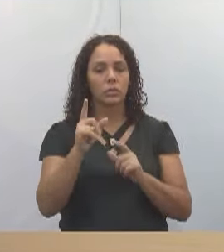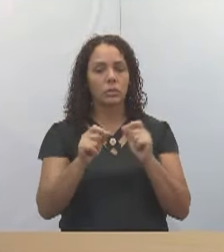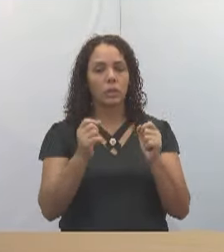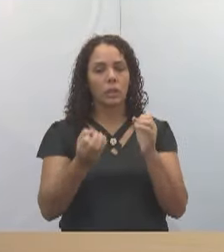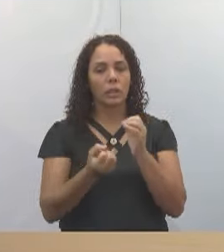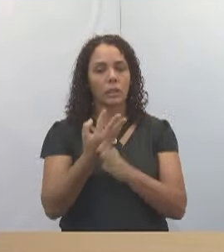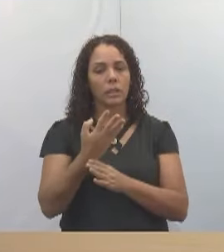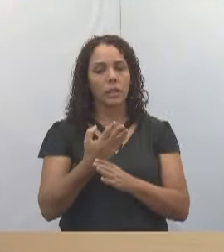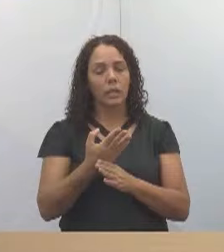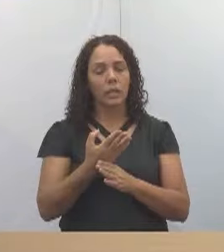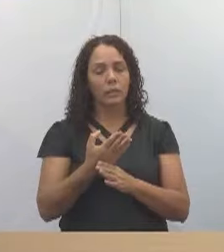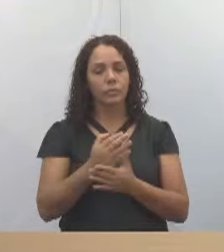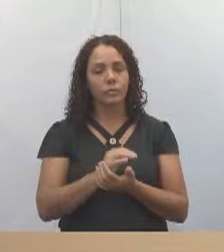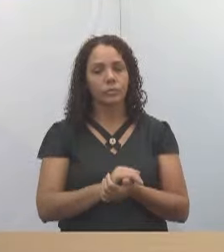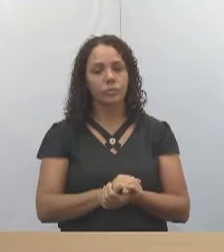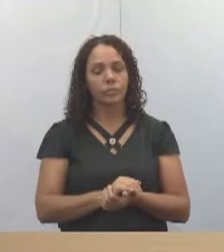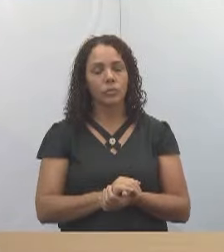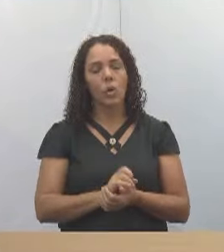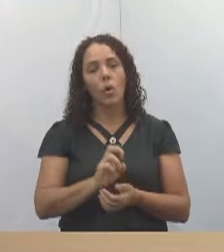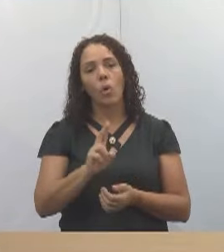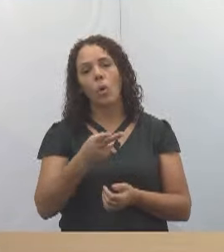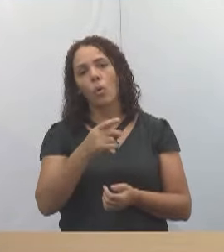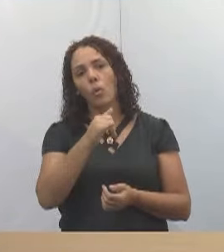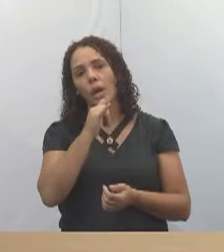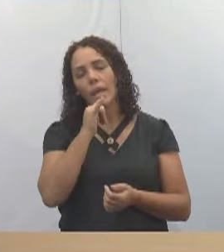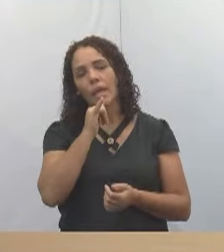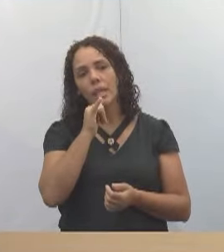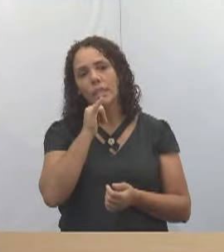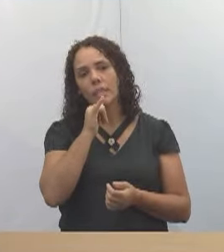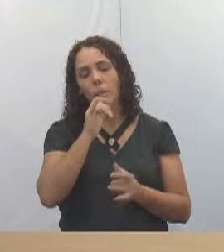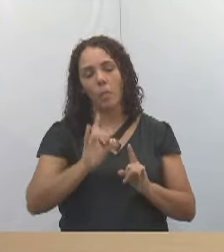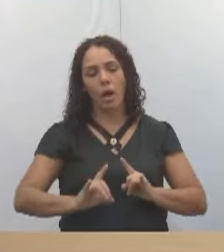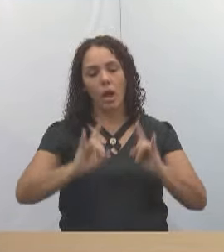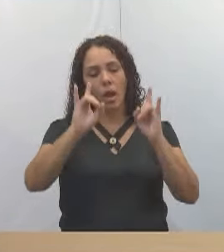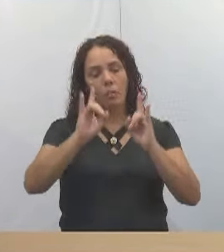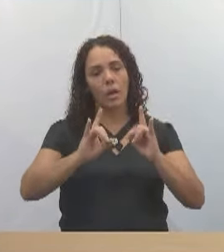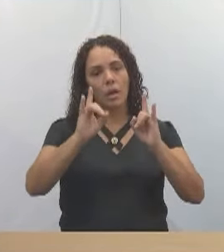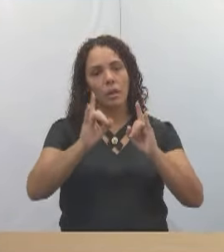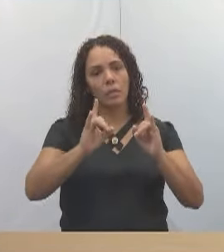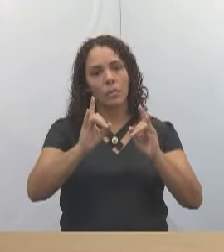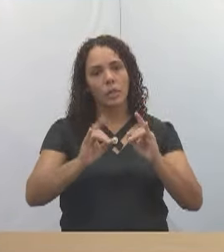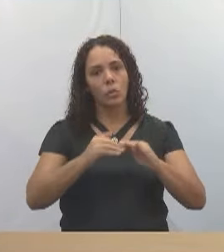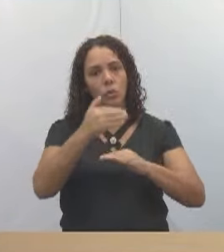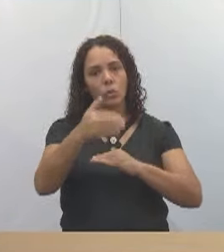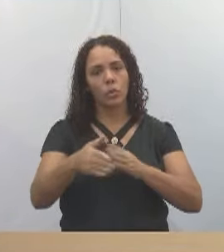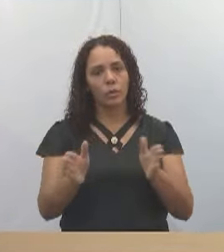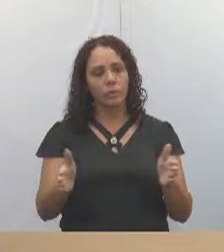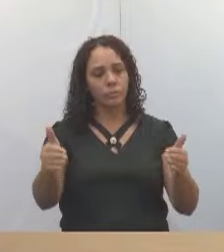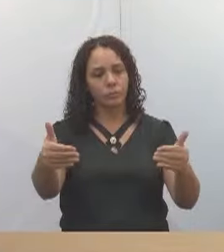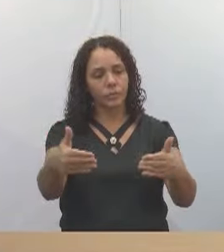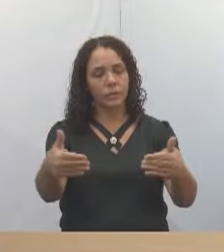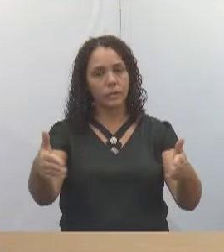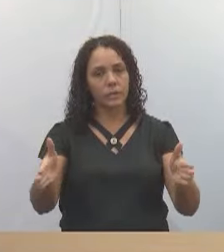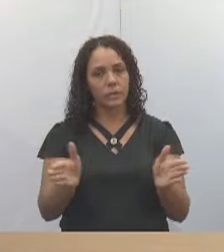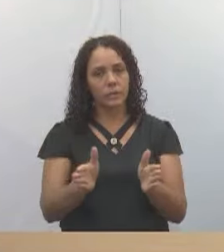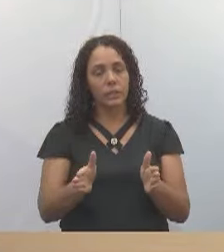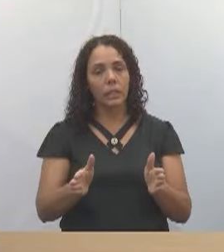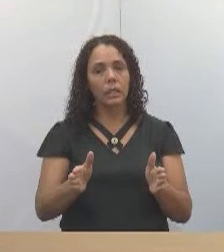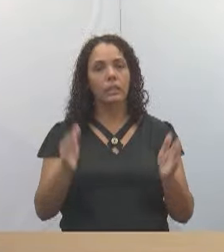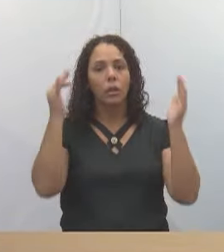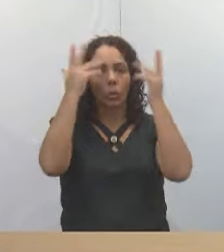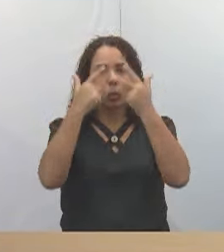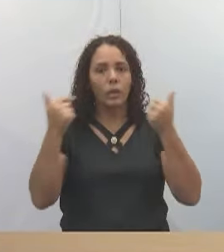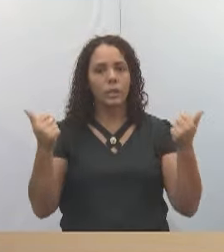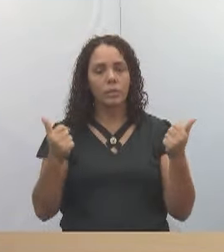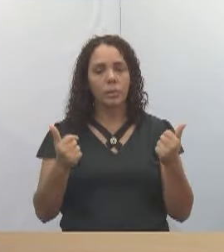manter animais em sacada de apartamento sem livre acesso ao interior do imóvel, privando-o de sua liberdade de